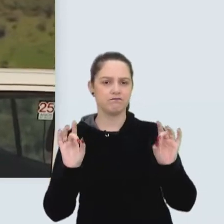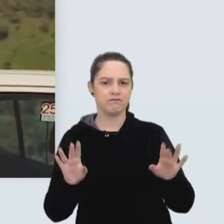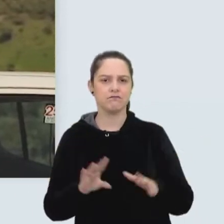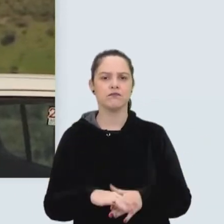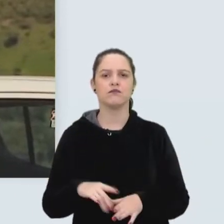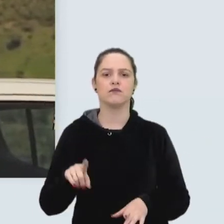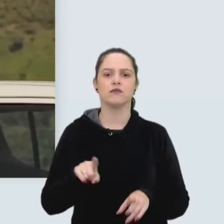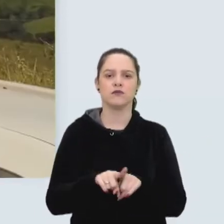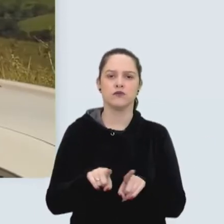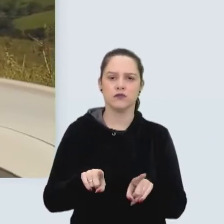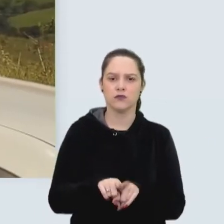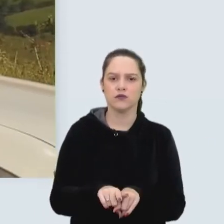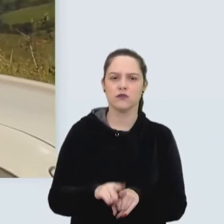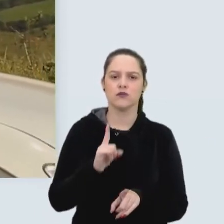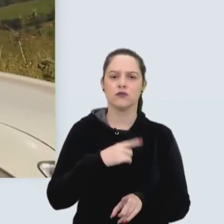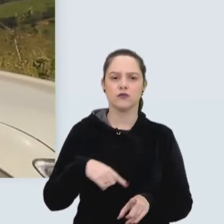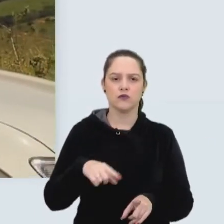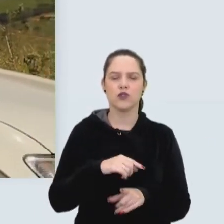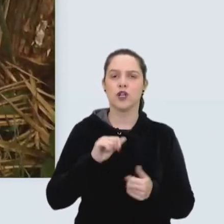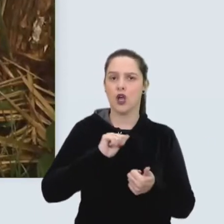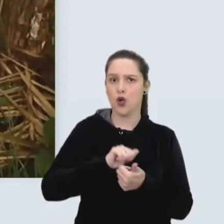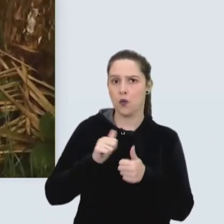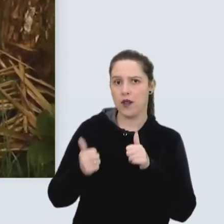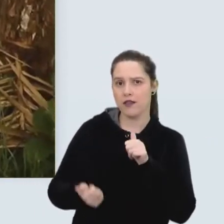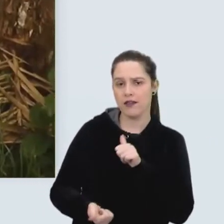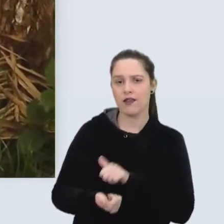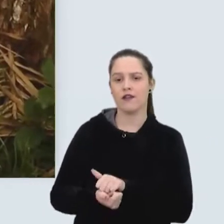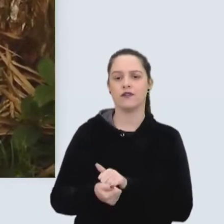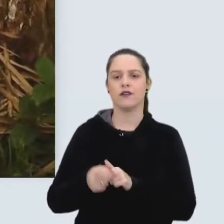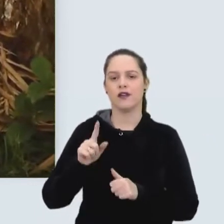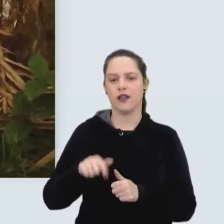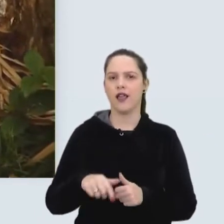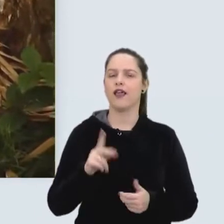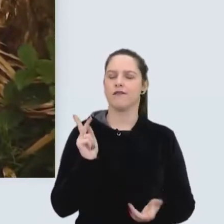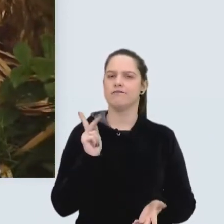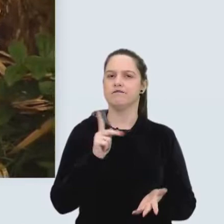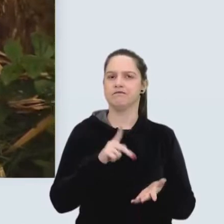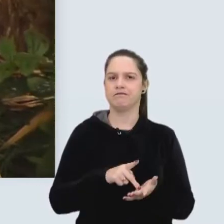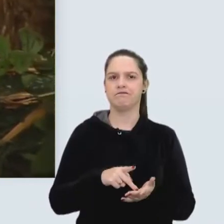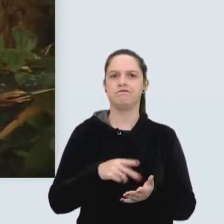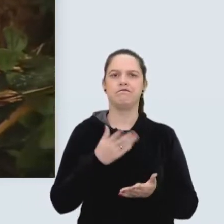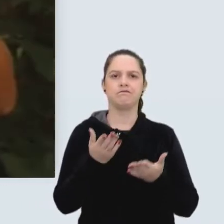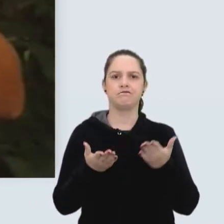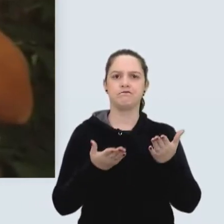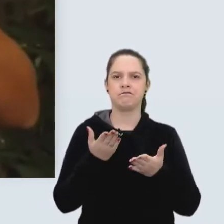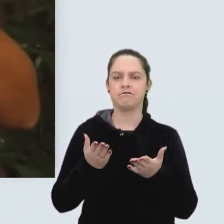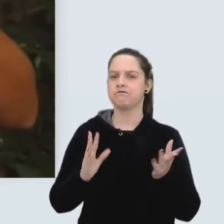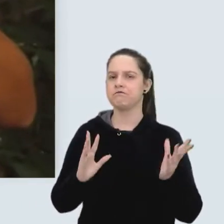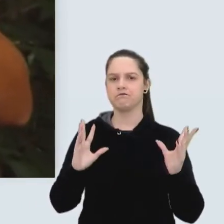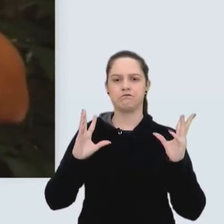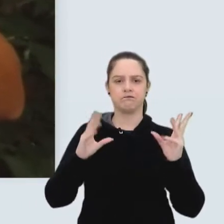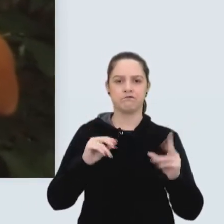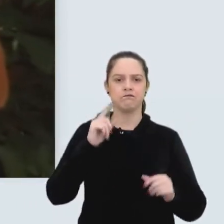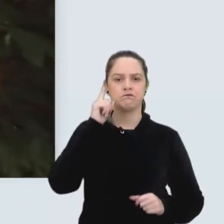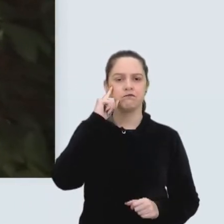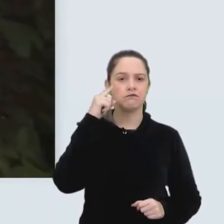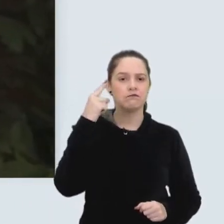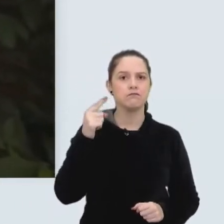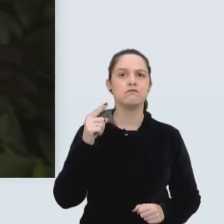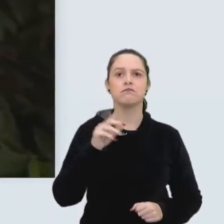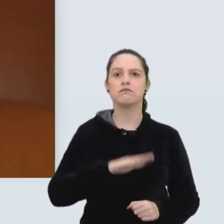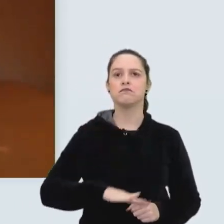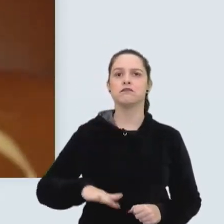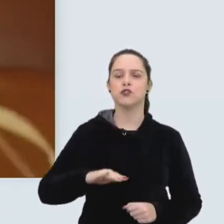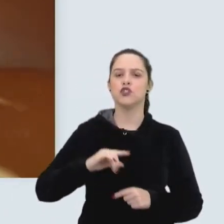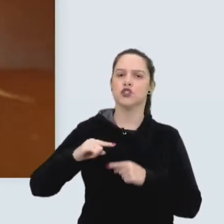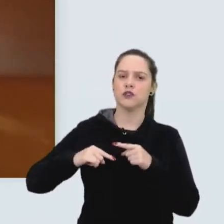ajudando a enfrentar os desafios da atualidade. É garantir que as receitas de pratos e doces típicos serão passadas de geração para